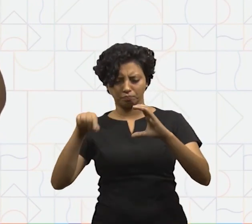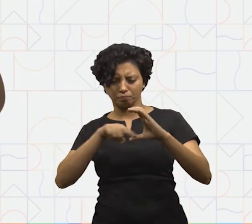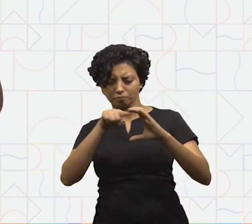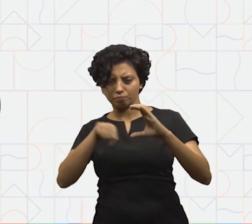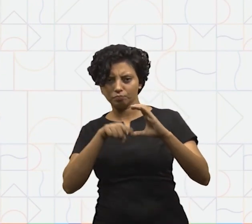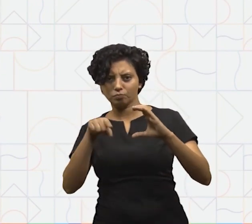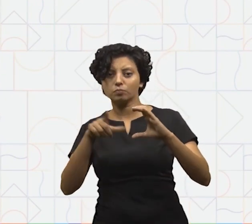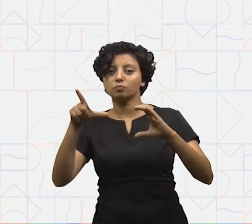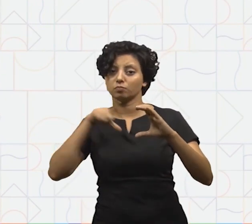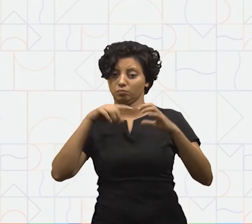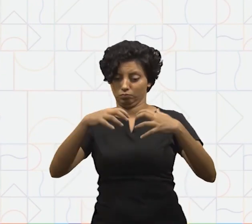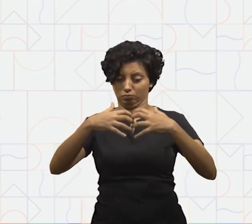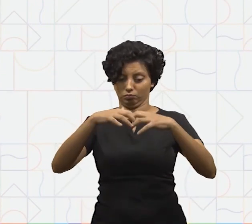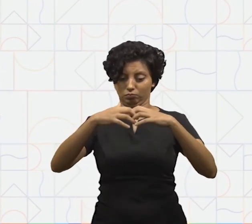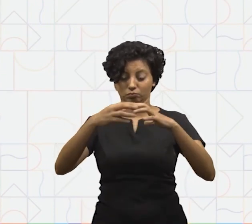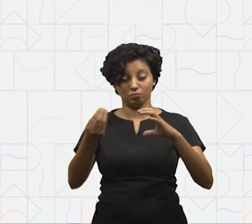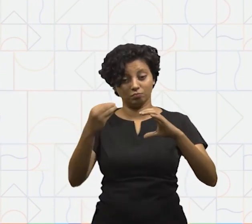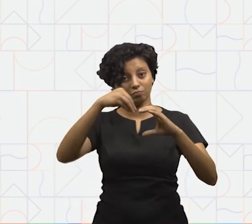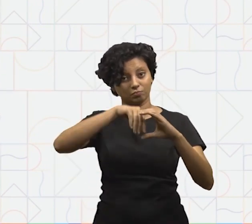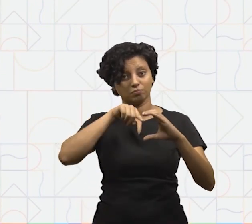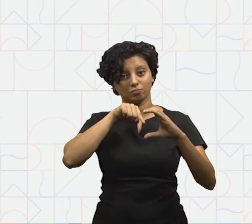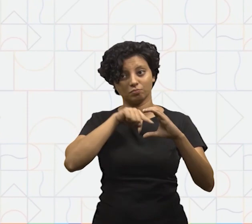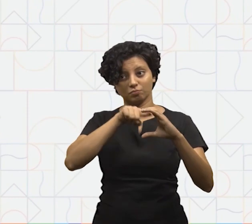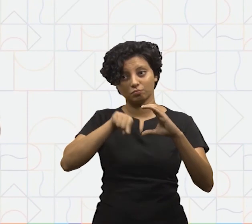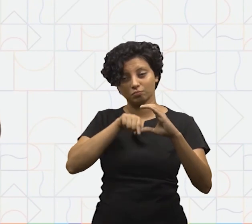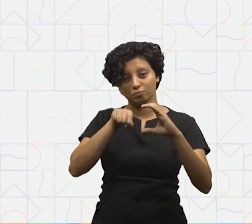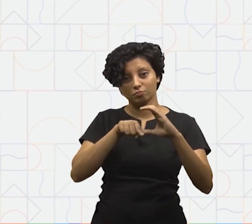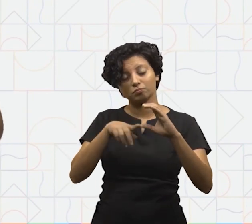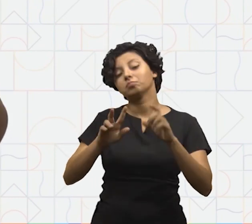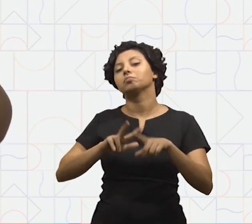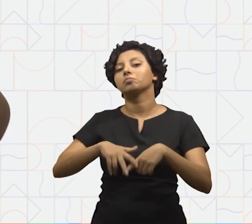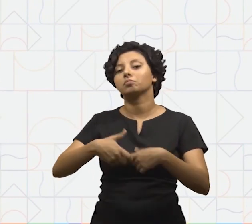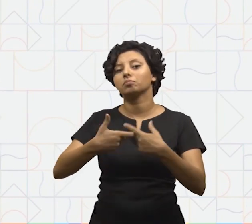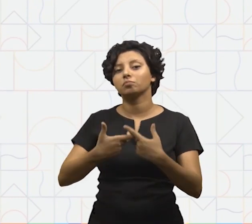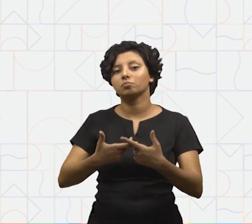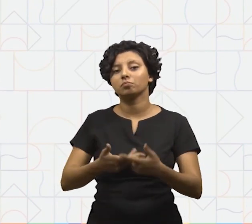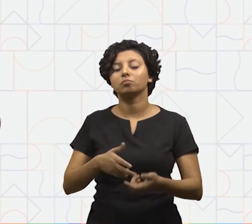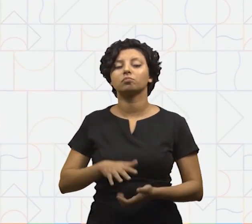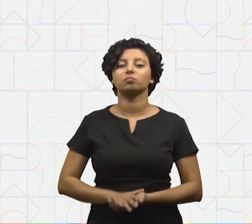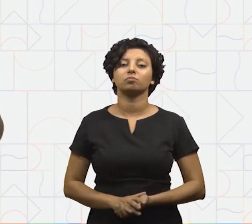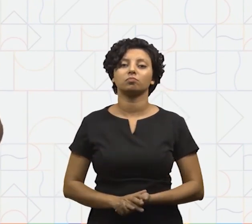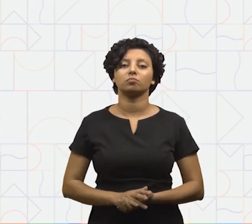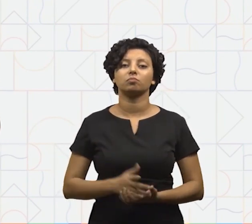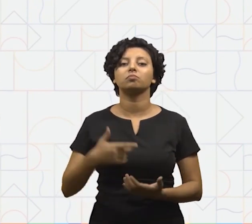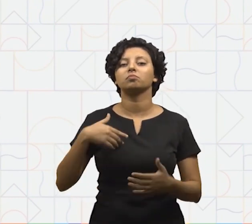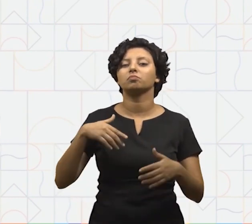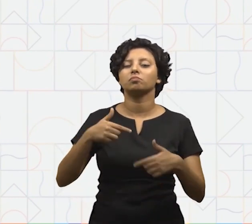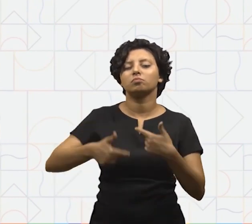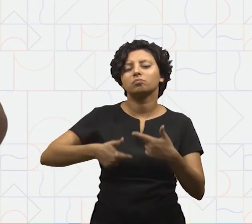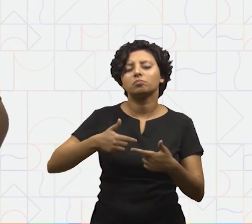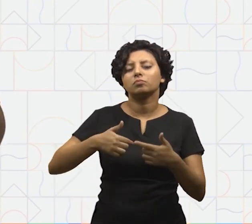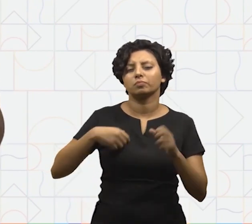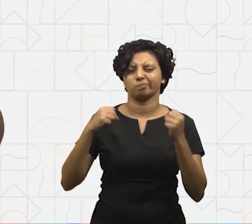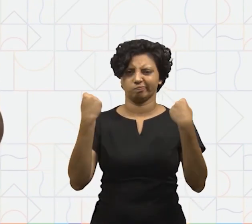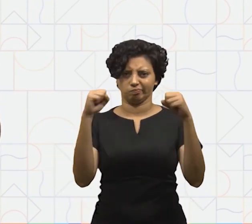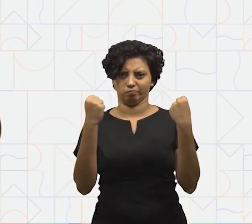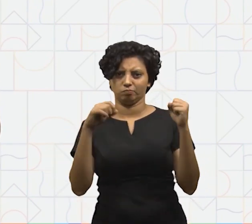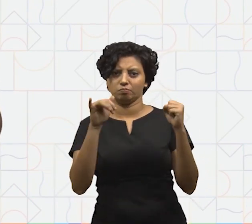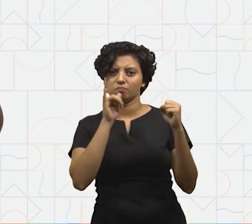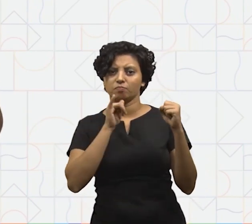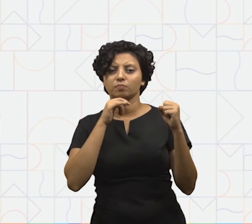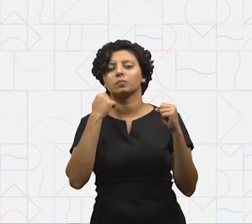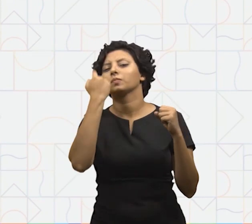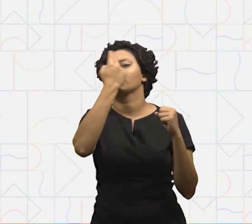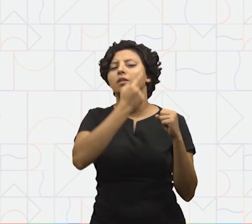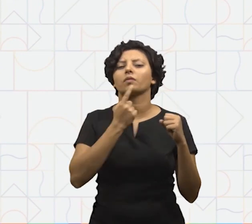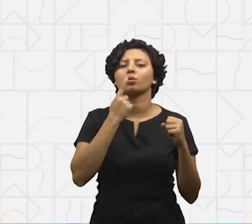do famoso cérebro, como falamos. Por isso, quando fazemos alguma atividade física, o nosso rosto